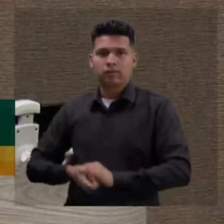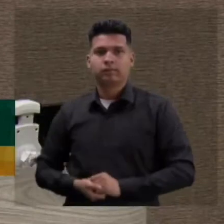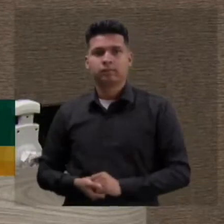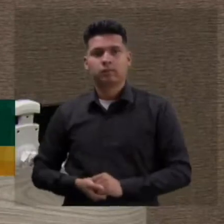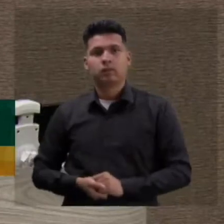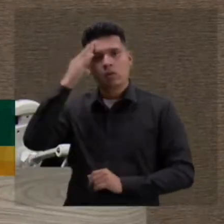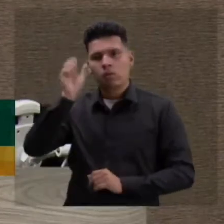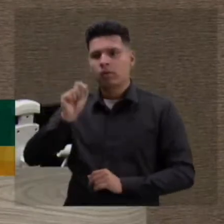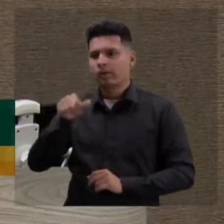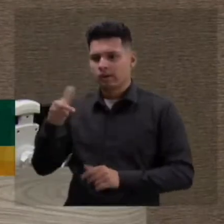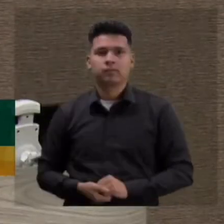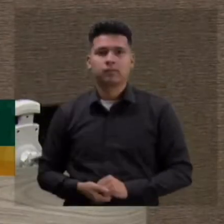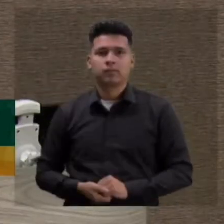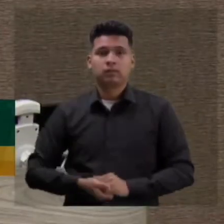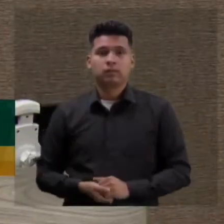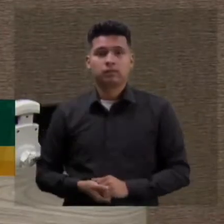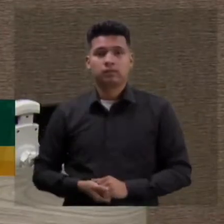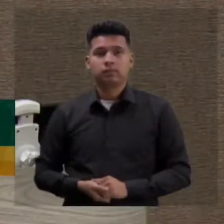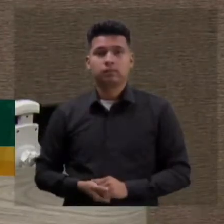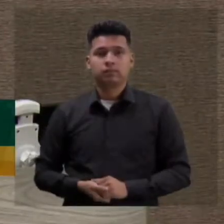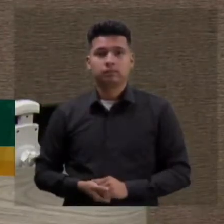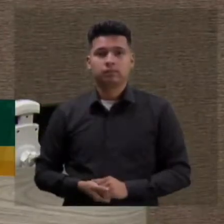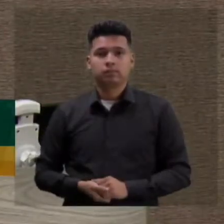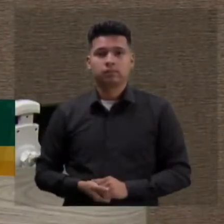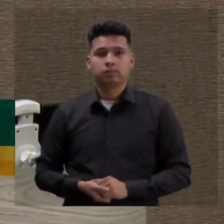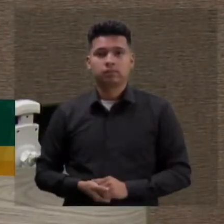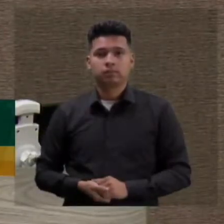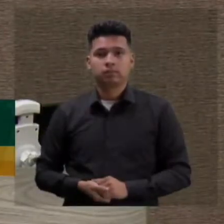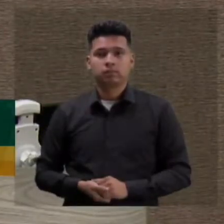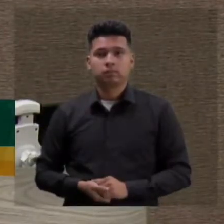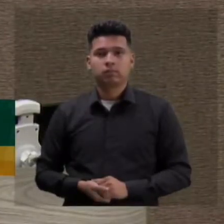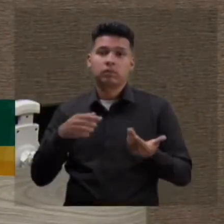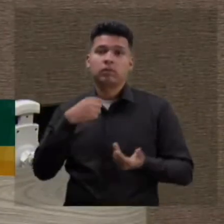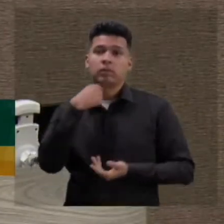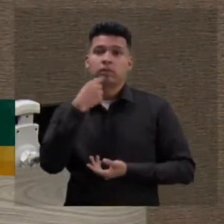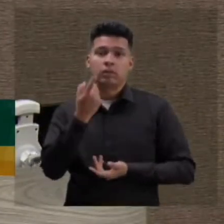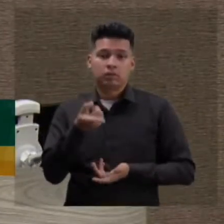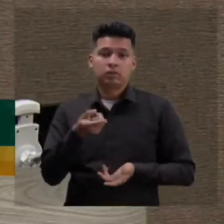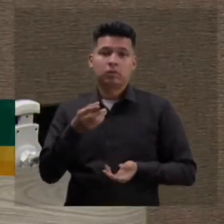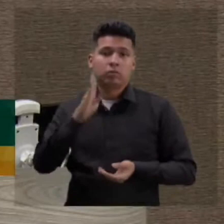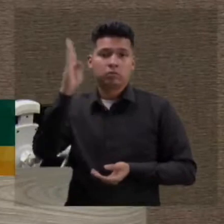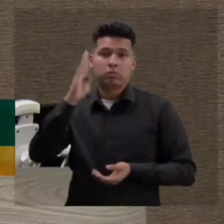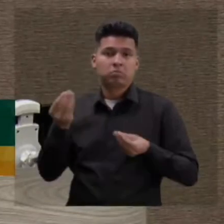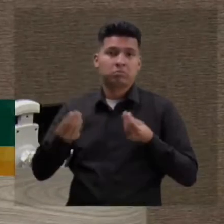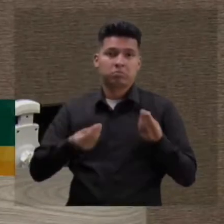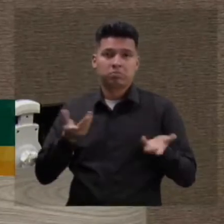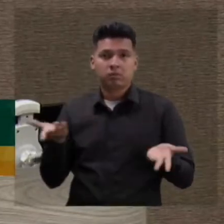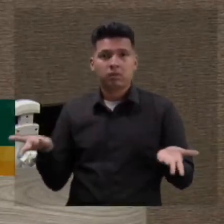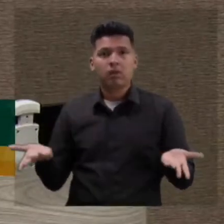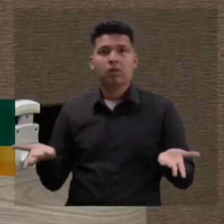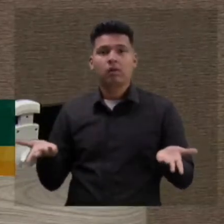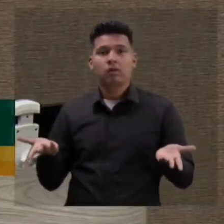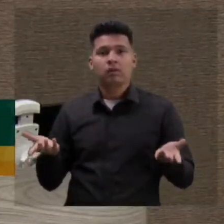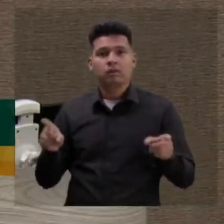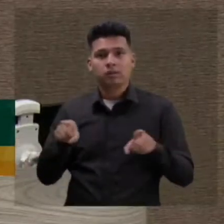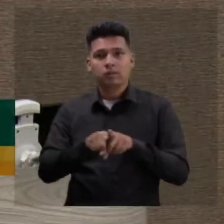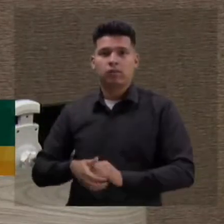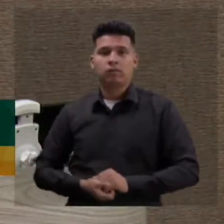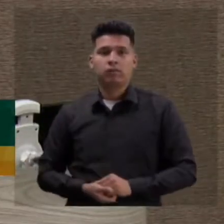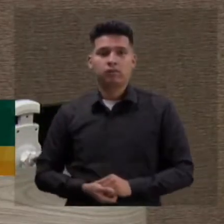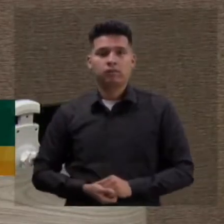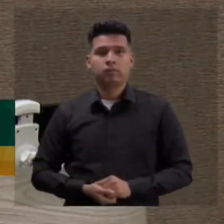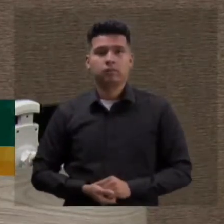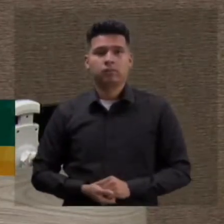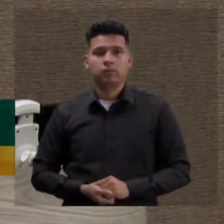grande maioria no Brasil. E aí entra em questão a questão da laicidade do Estado, entra em questão também a situação da isonomia